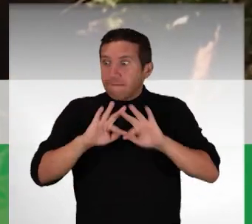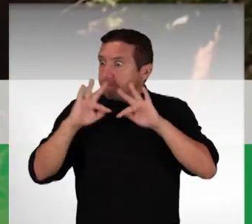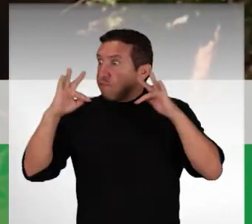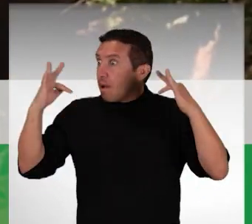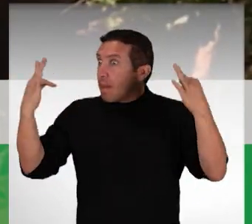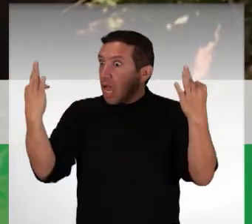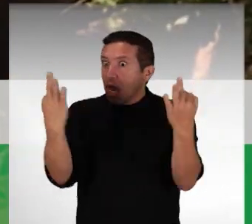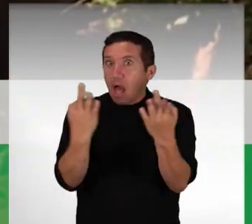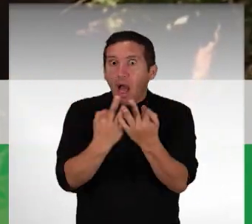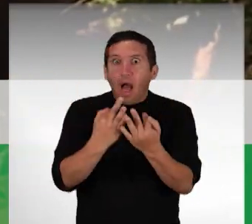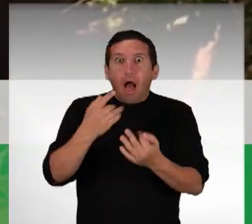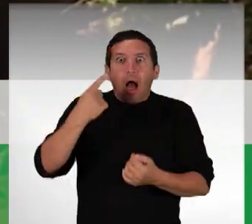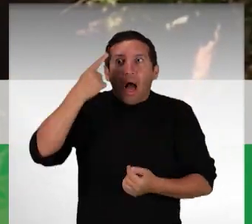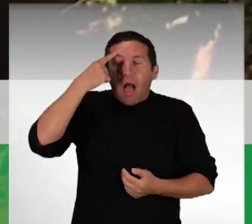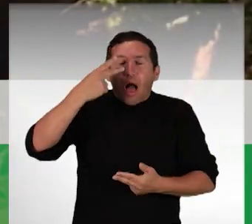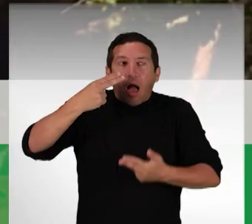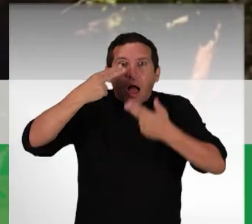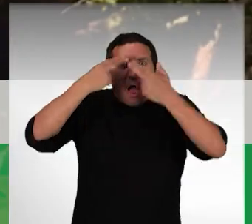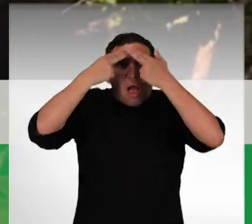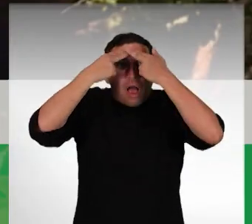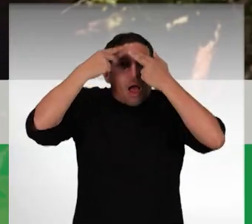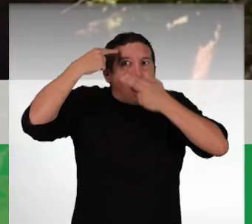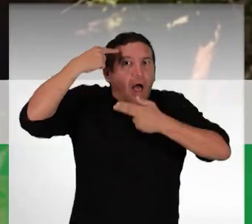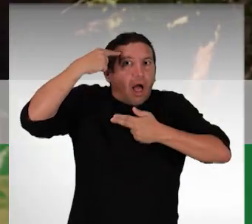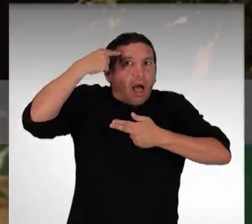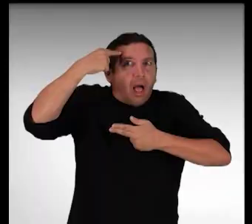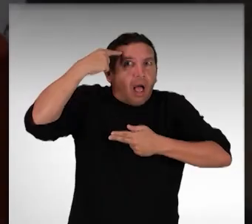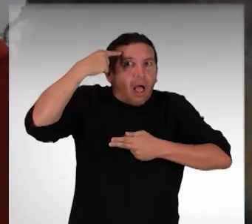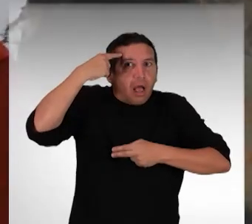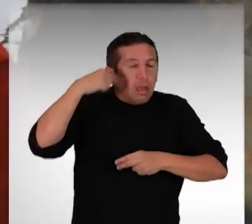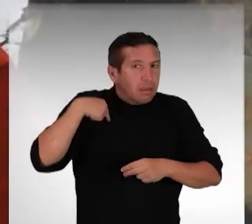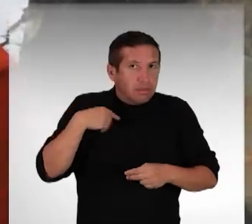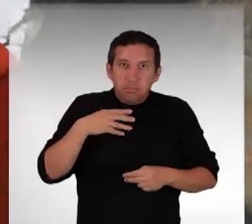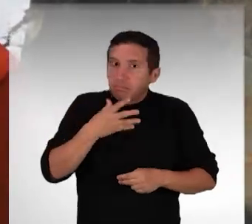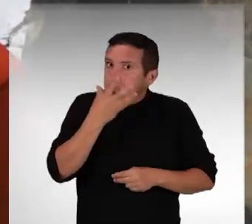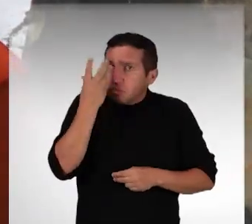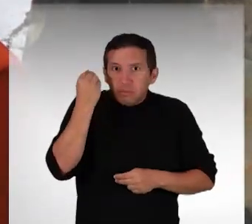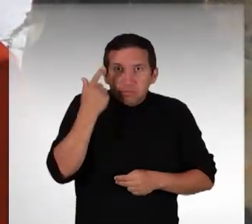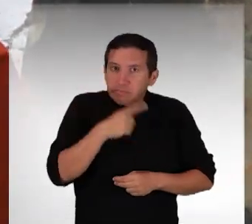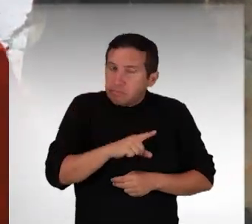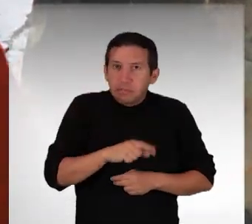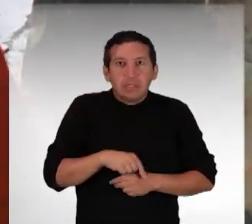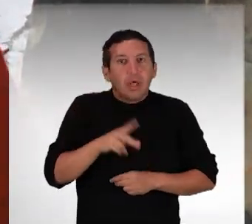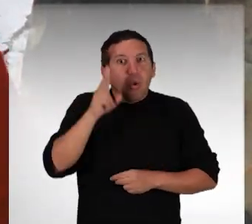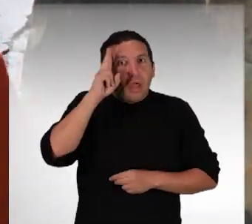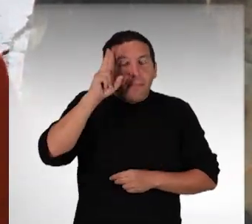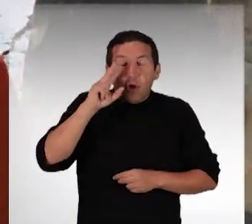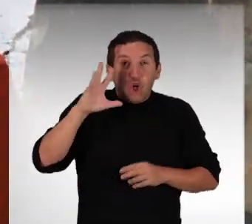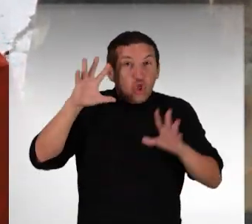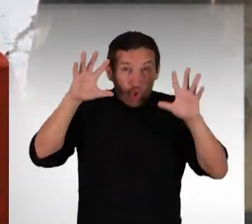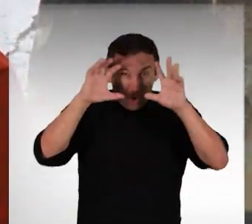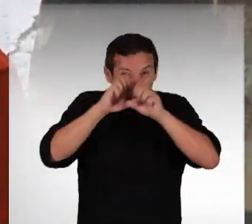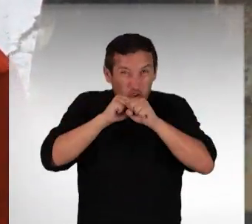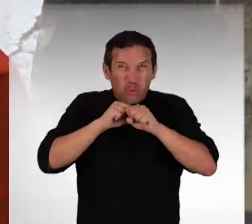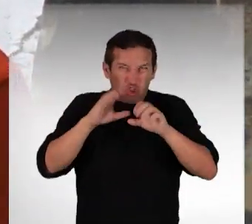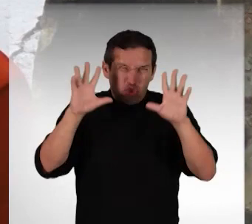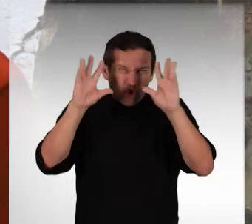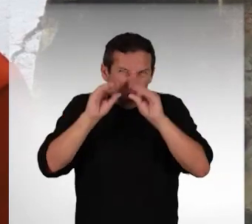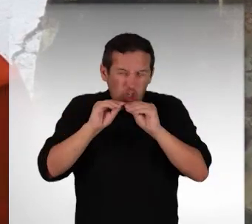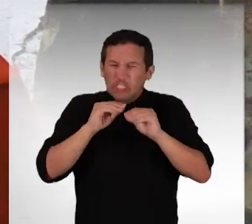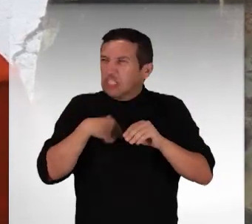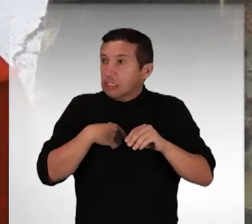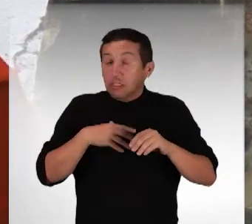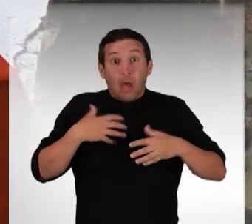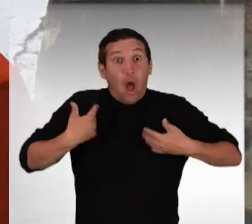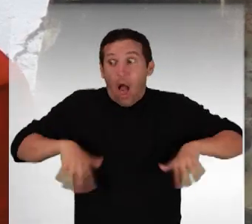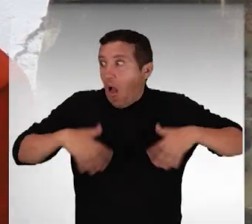ainda tentam esquecer os momentos terríveis que viveram. Foi uma noite assim desesperadora, né? Aonde a gente que é